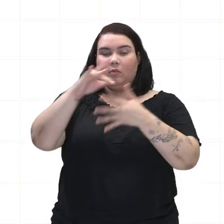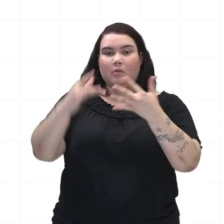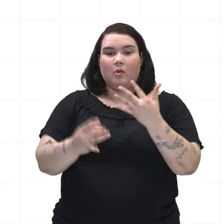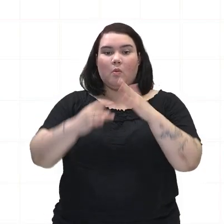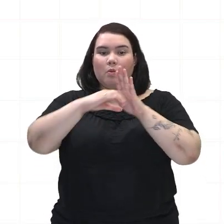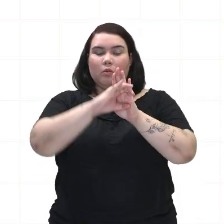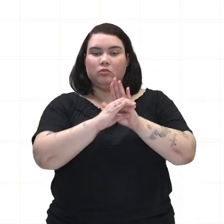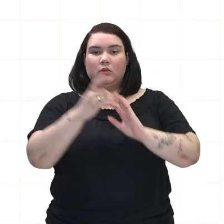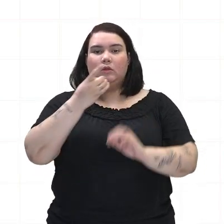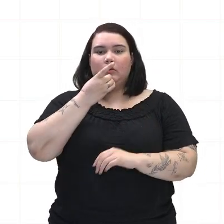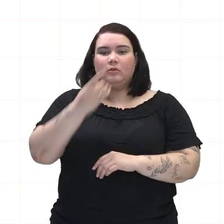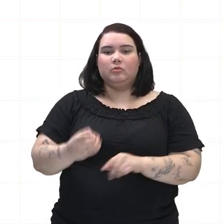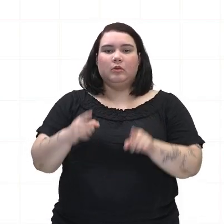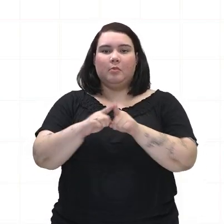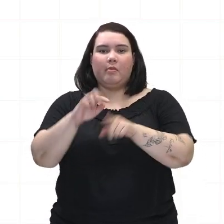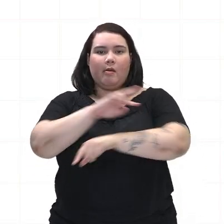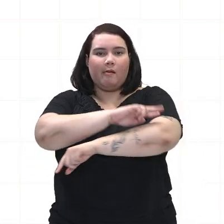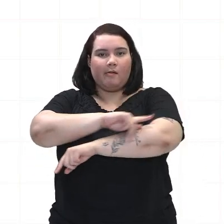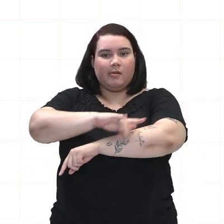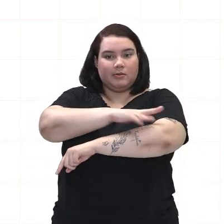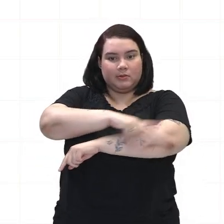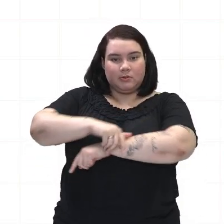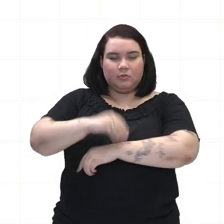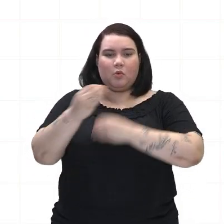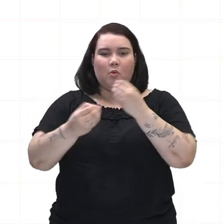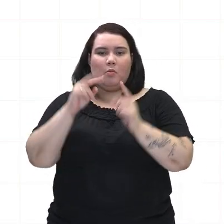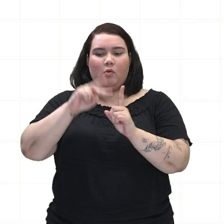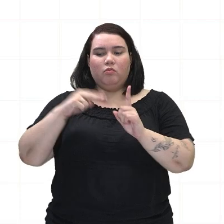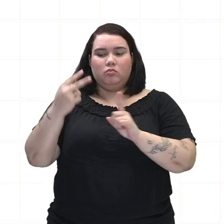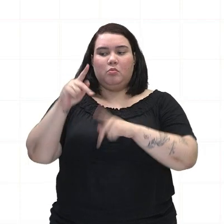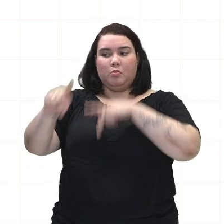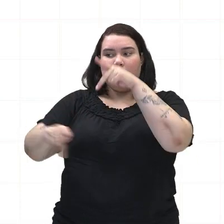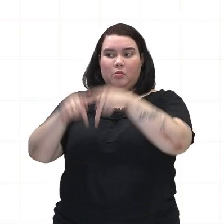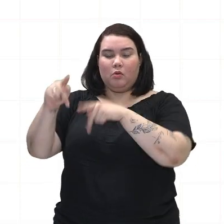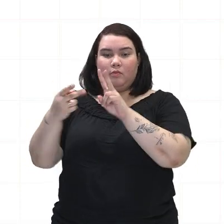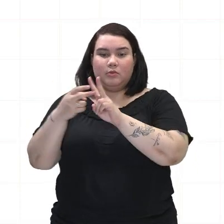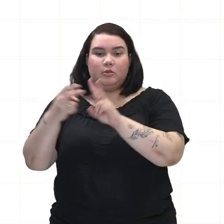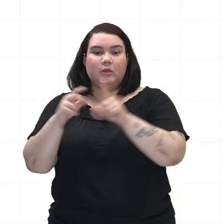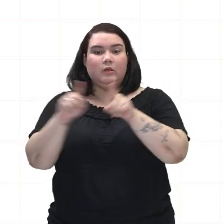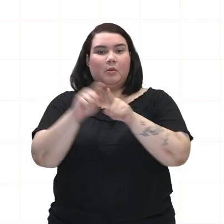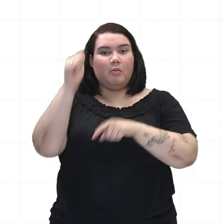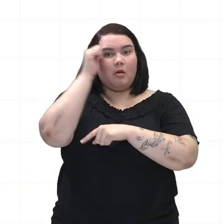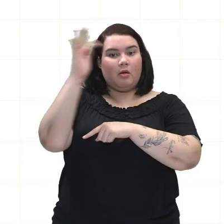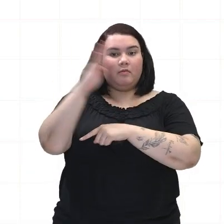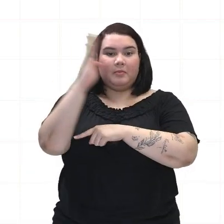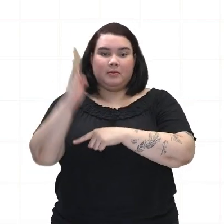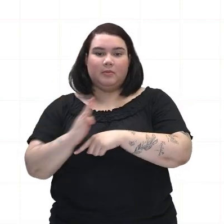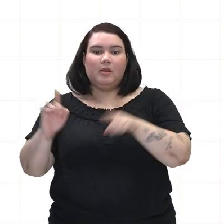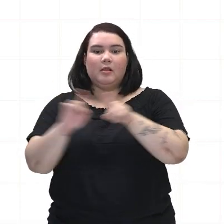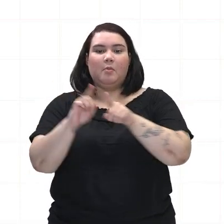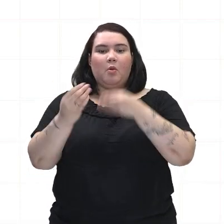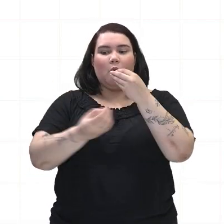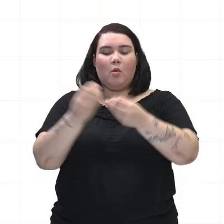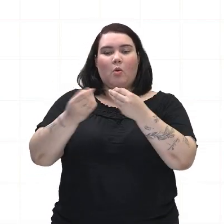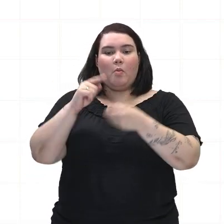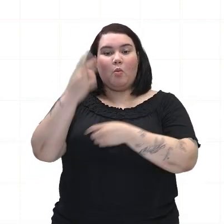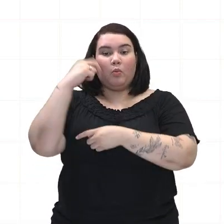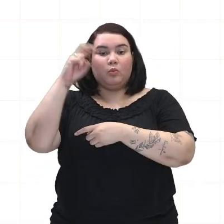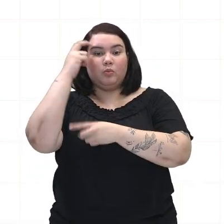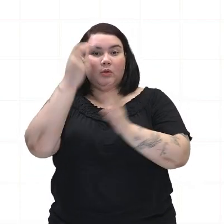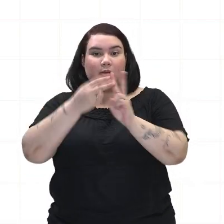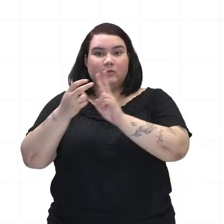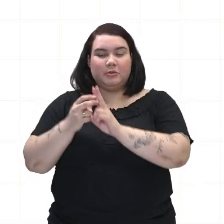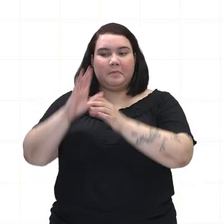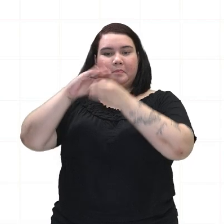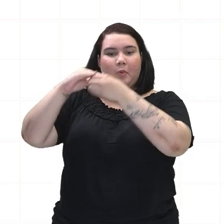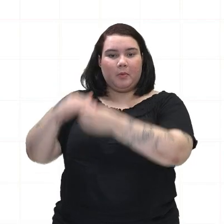conceito, darwinismo e racismo, a visão sobre os povos indígenas e afro-brasileiros, o silenciamento dos saberes indígenas e